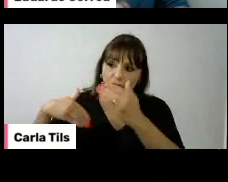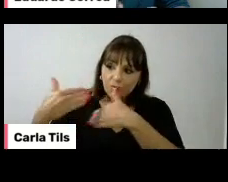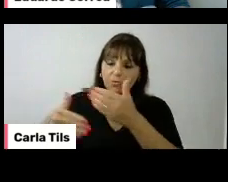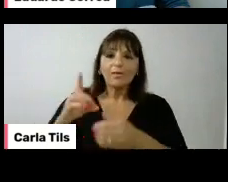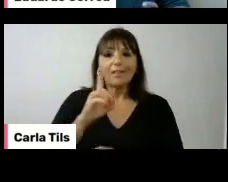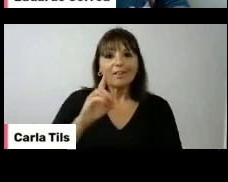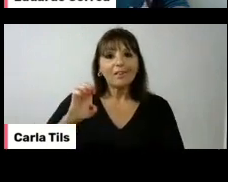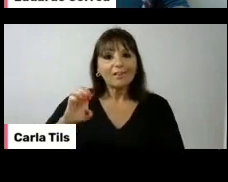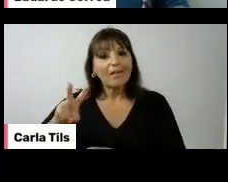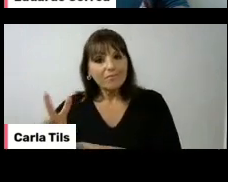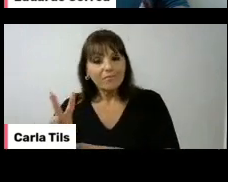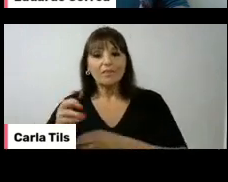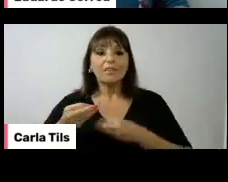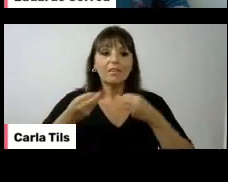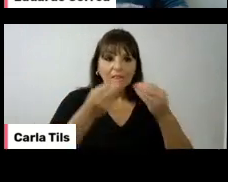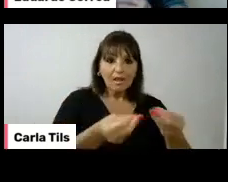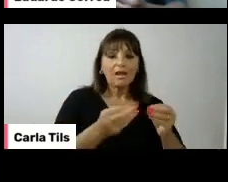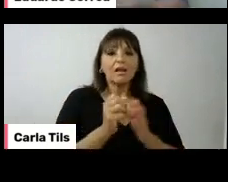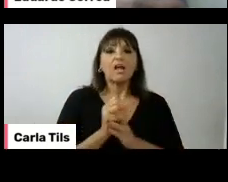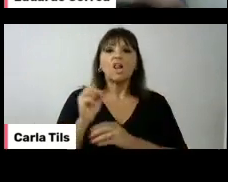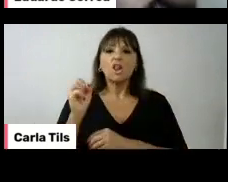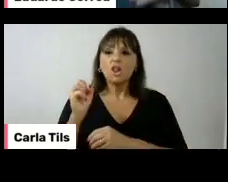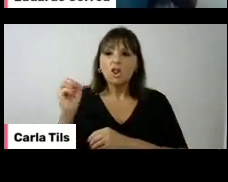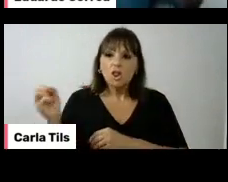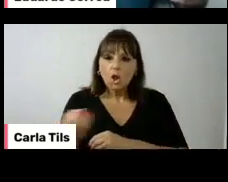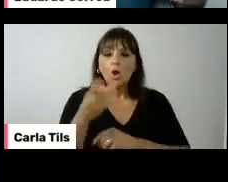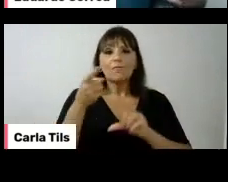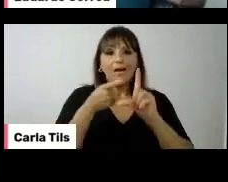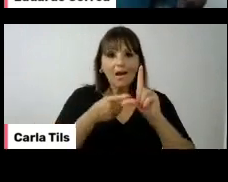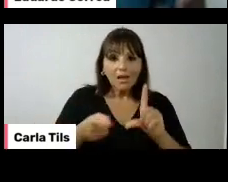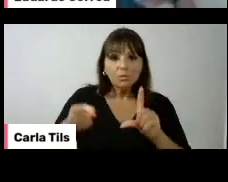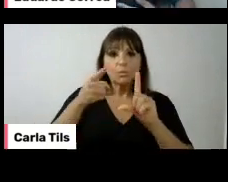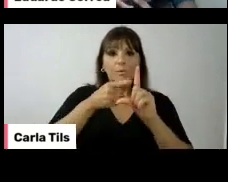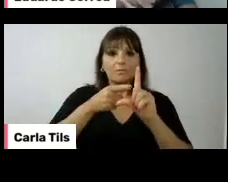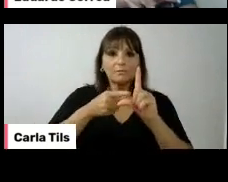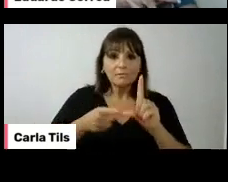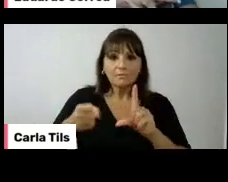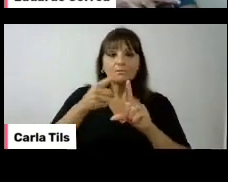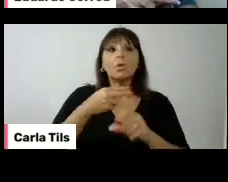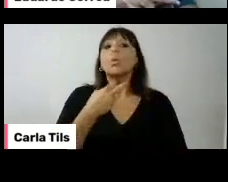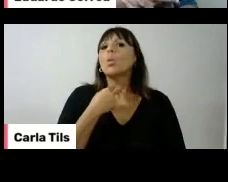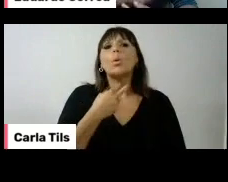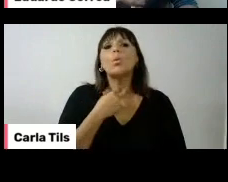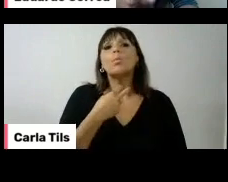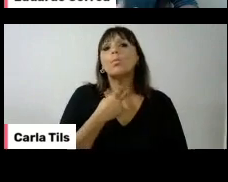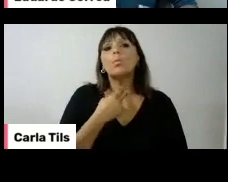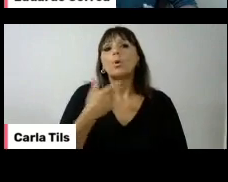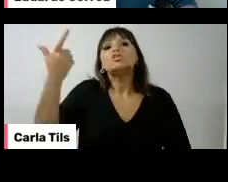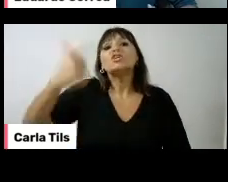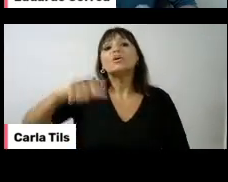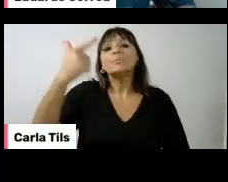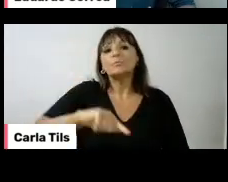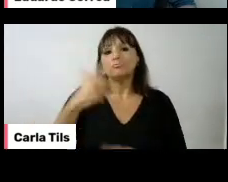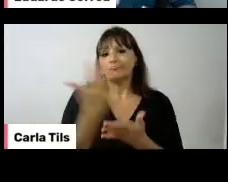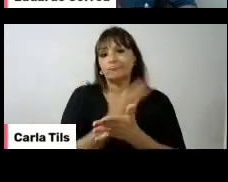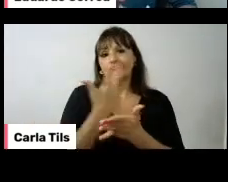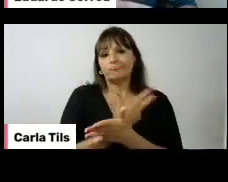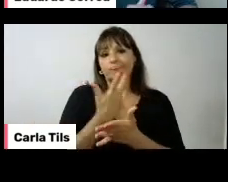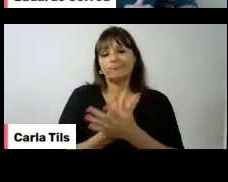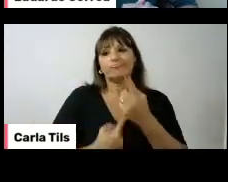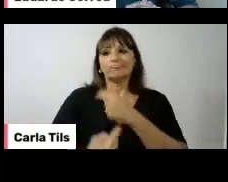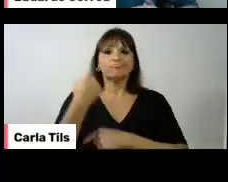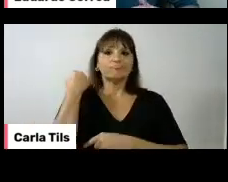entrega. A cada nova atualização, nós não podemos repetir os erros que nós tínhamos antes. Principalmente nós, agora nesse